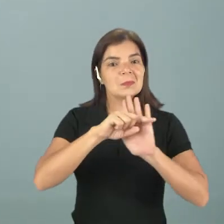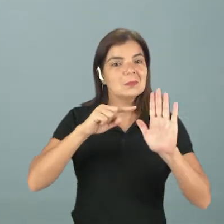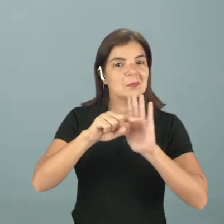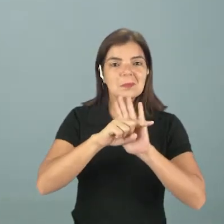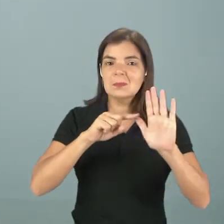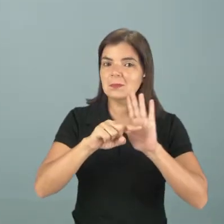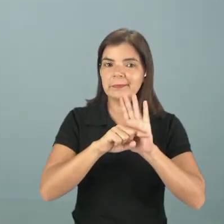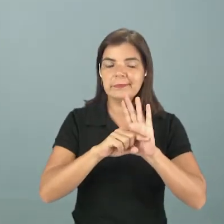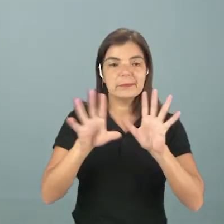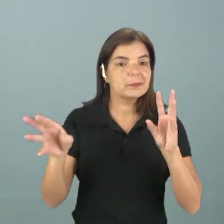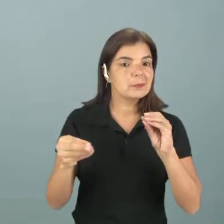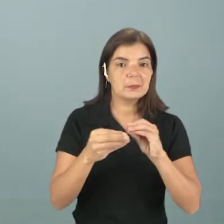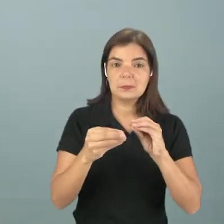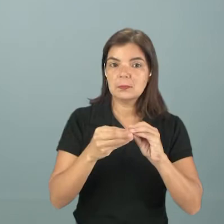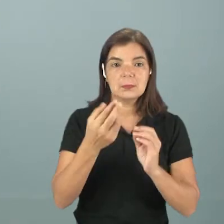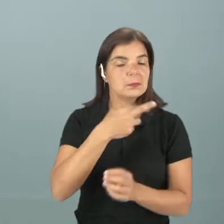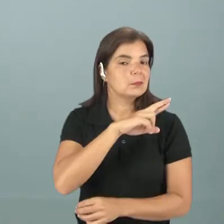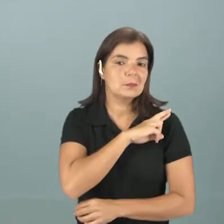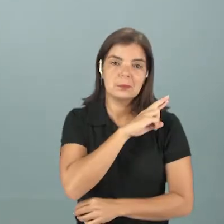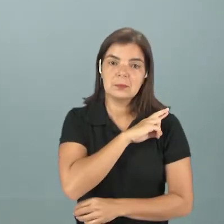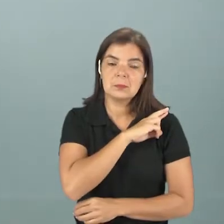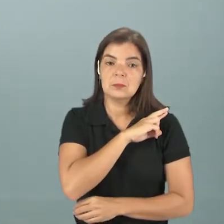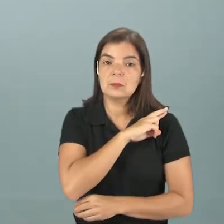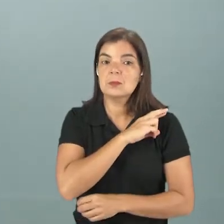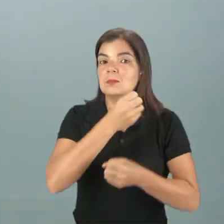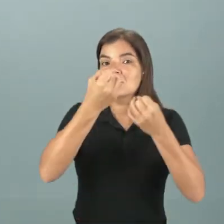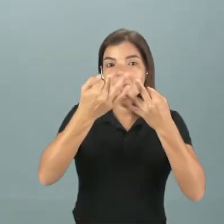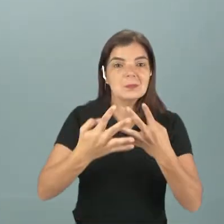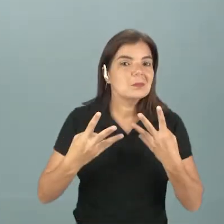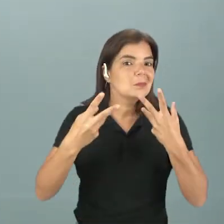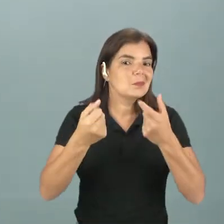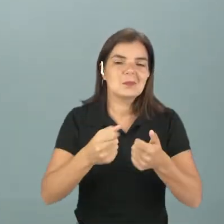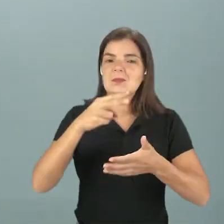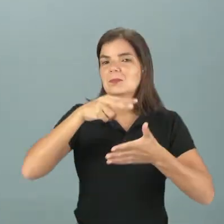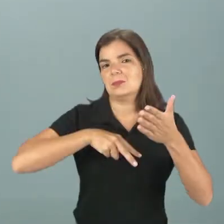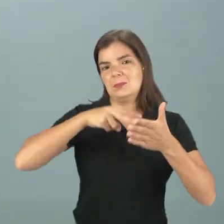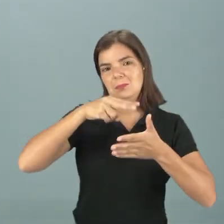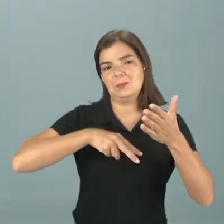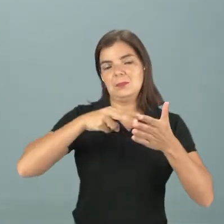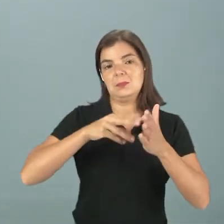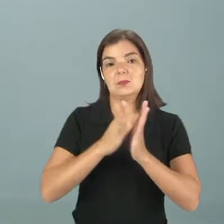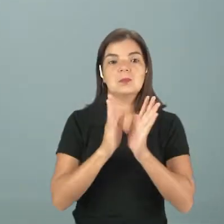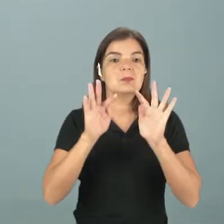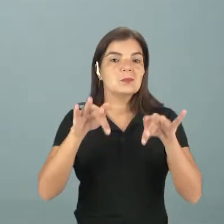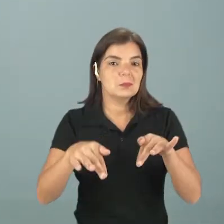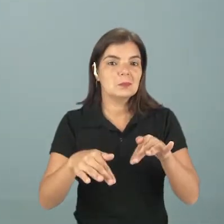papel da sinopse. O papel da sinopse não é entregar toda a história para você, não é contar o